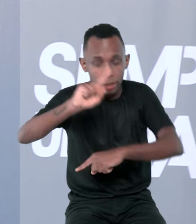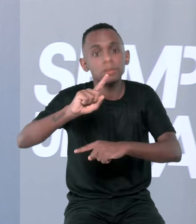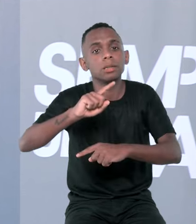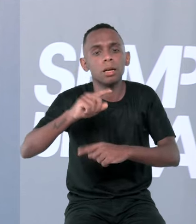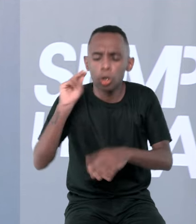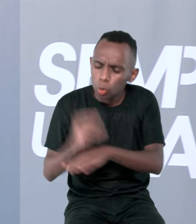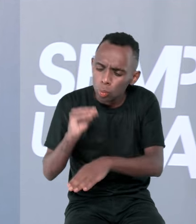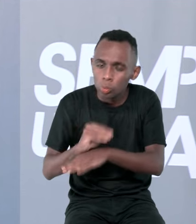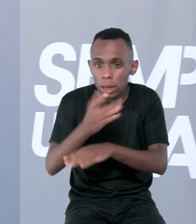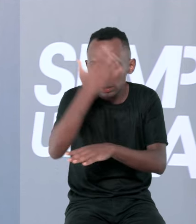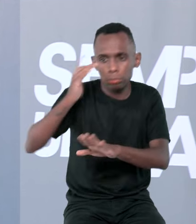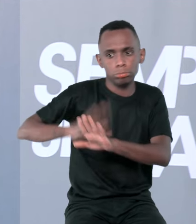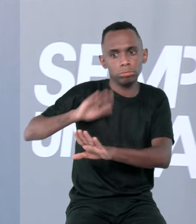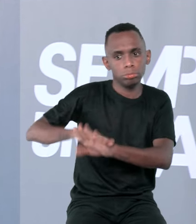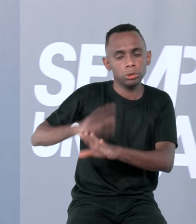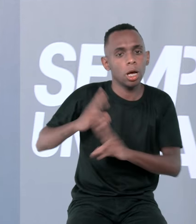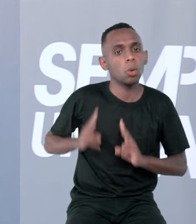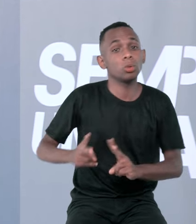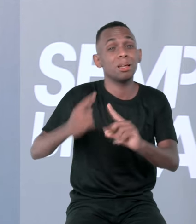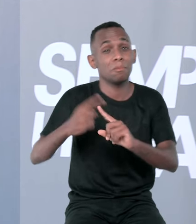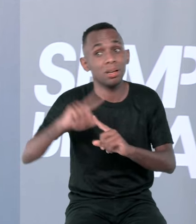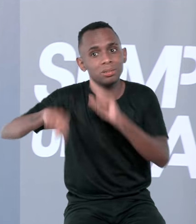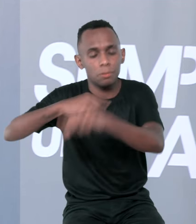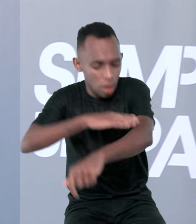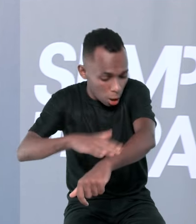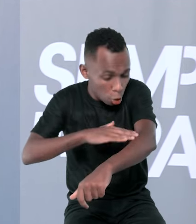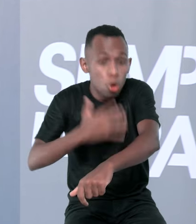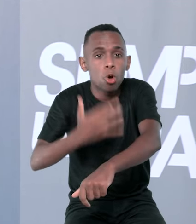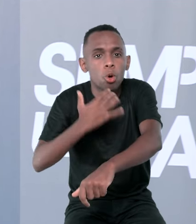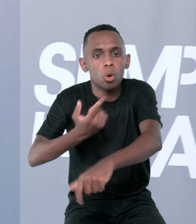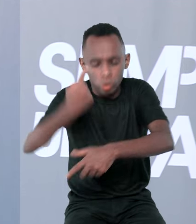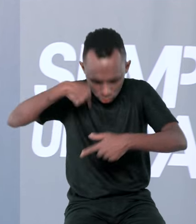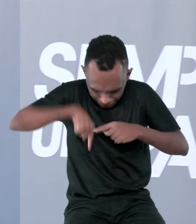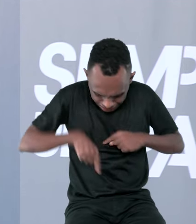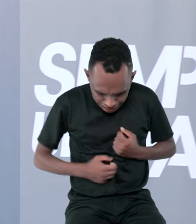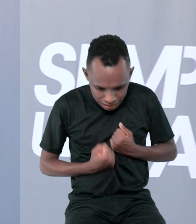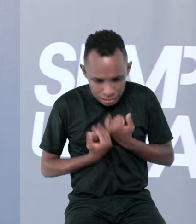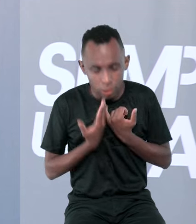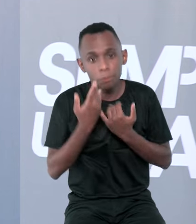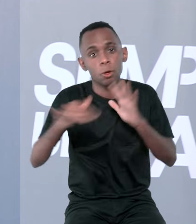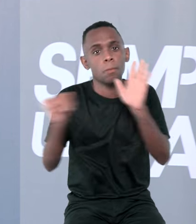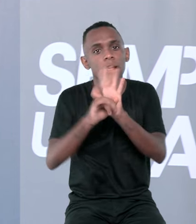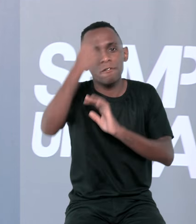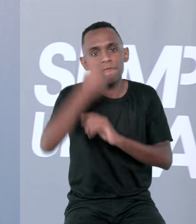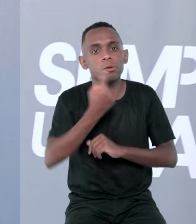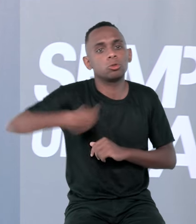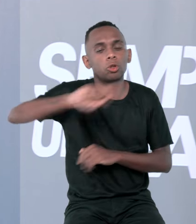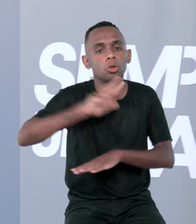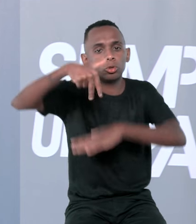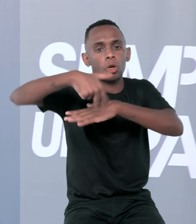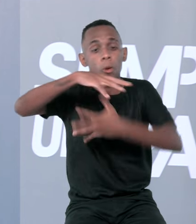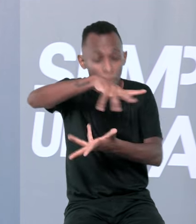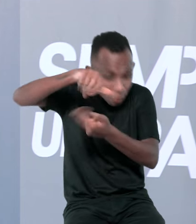Preservar aquilo que ninguém vê, porque não demora muito e a cor da pele atravessa nosso corpo e determina nosso modo de estar no mundo. E por